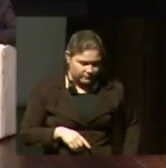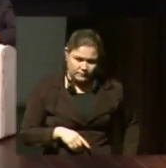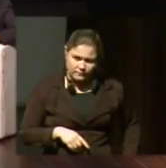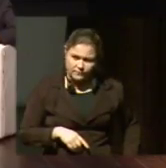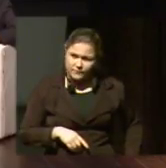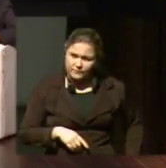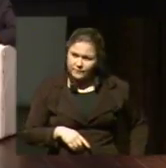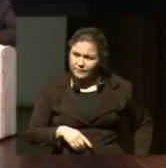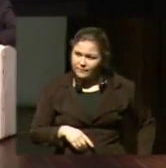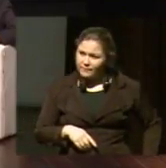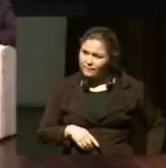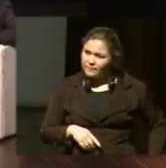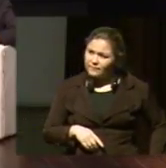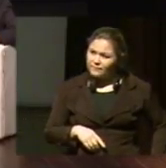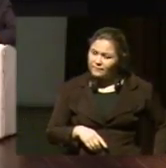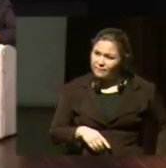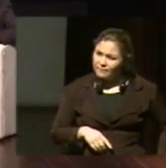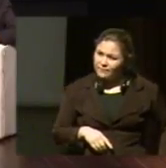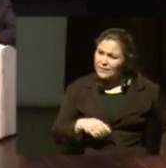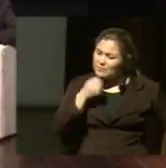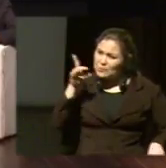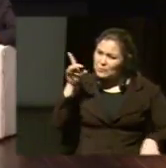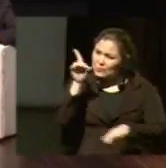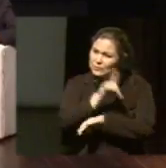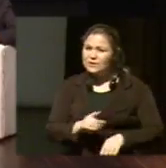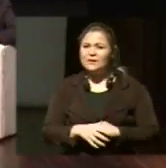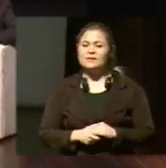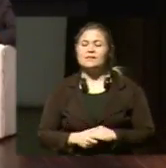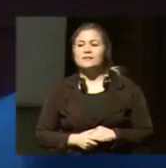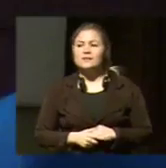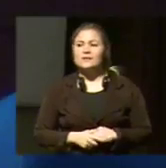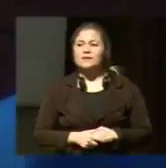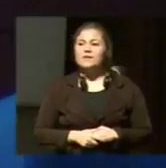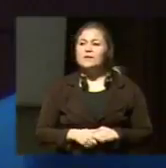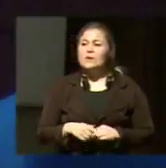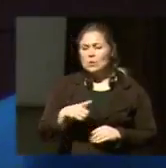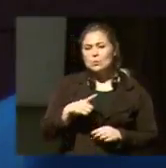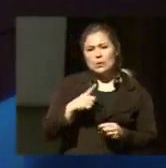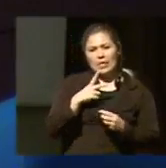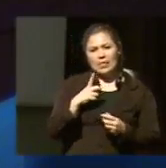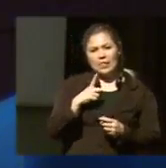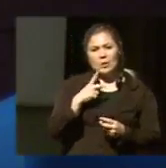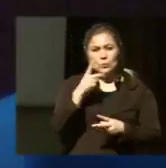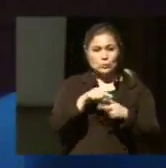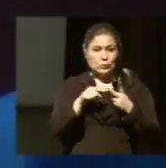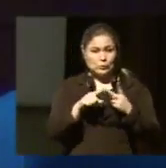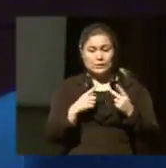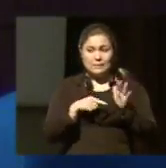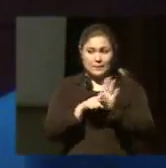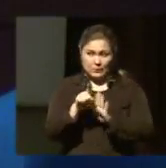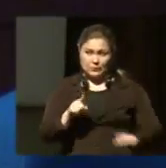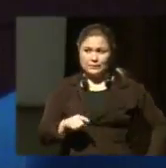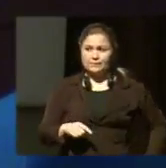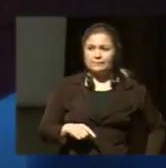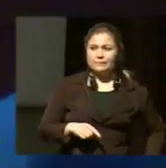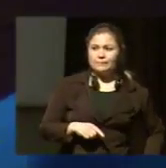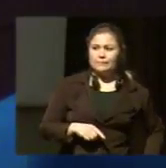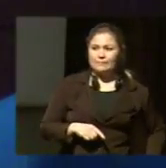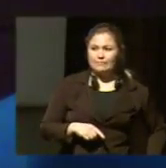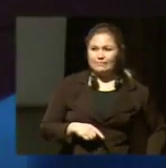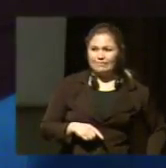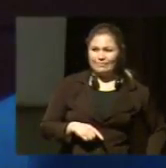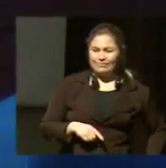Obrigada. Bom dia. Eu tenho duas perguntas. Poderia ser duas?